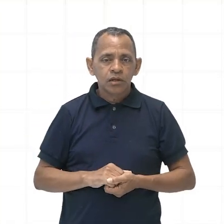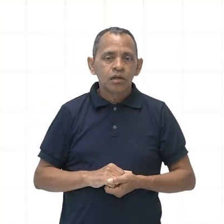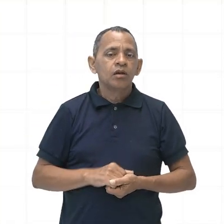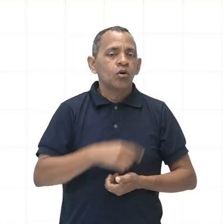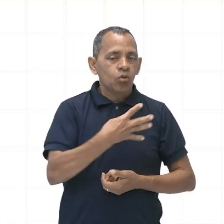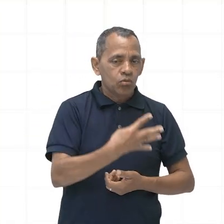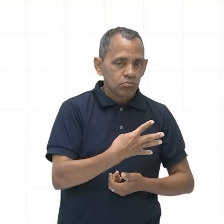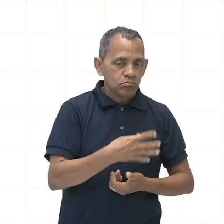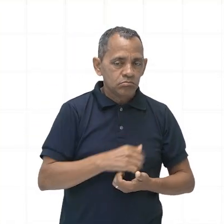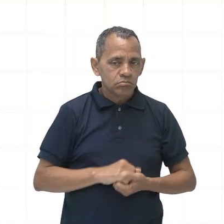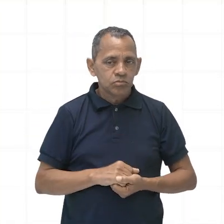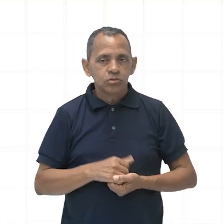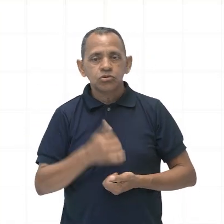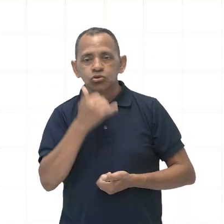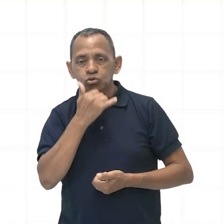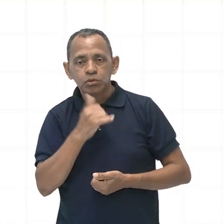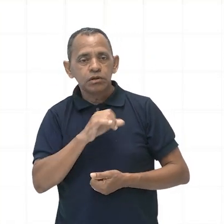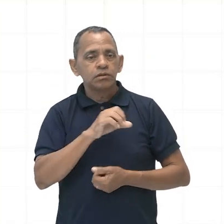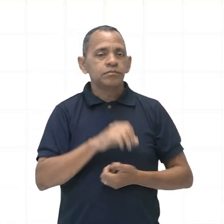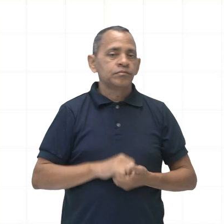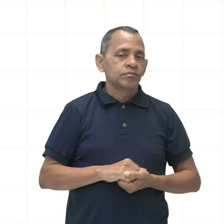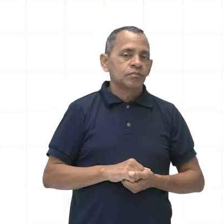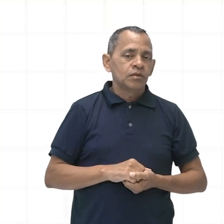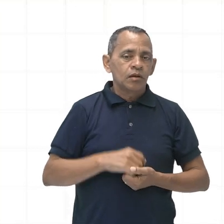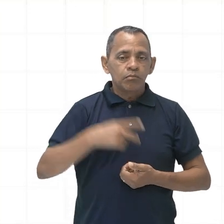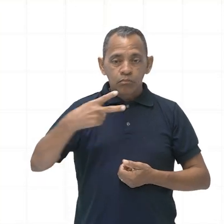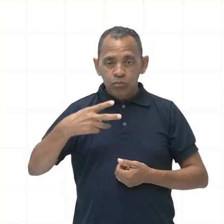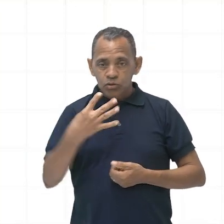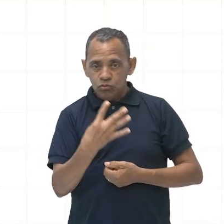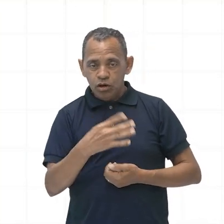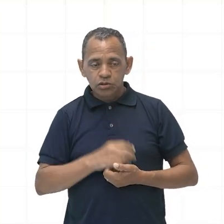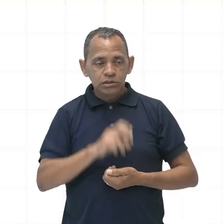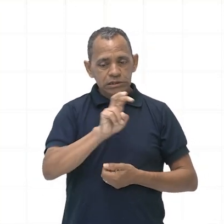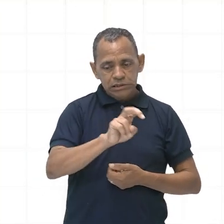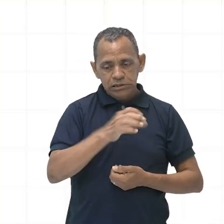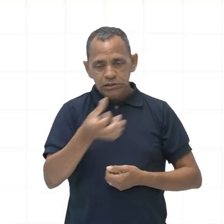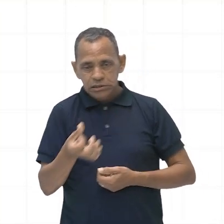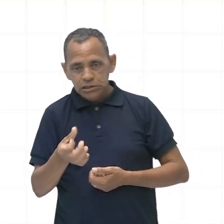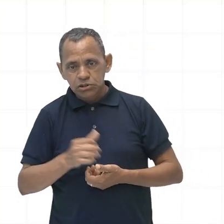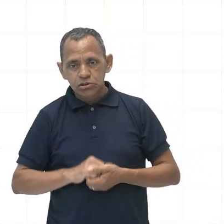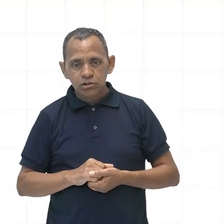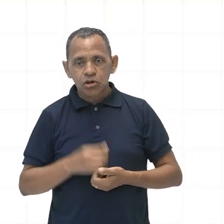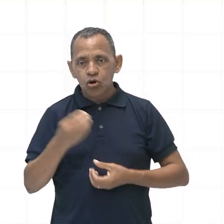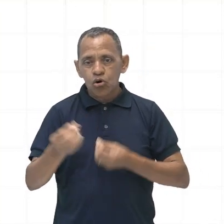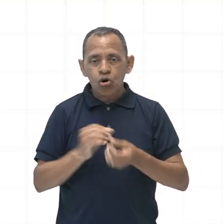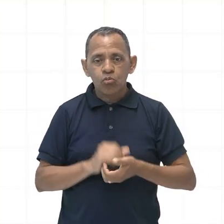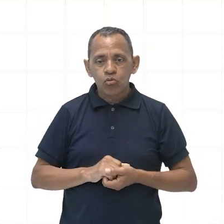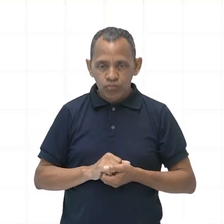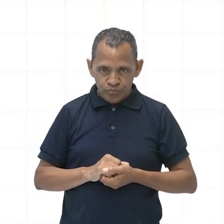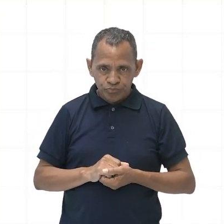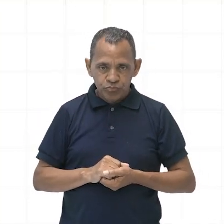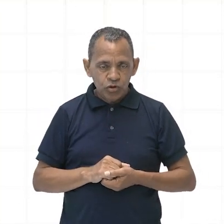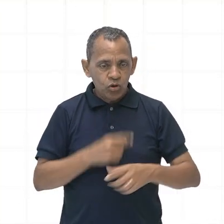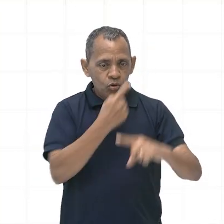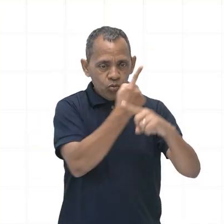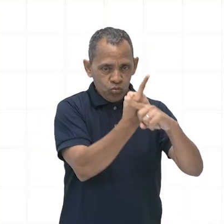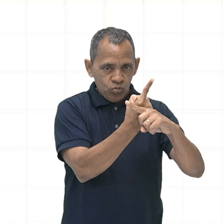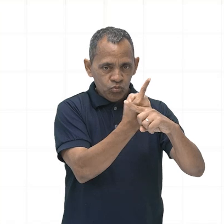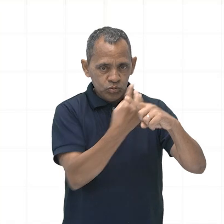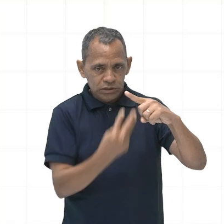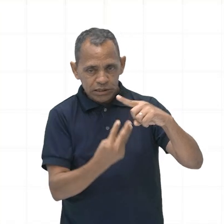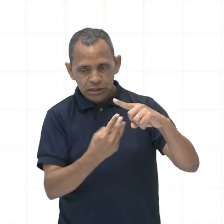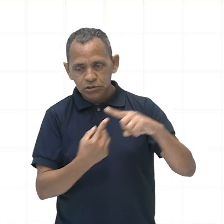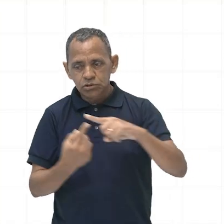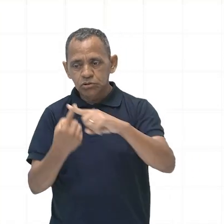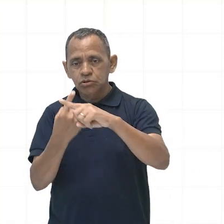porque é o número 5 e o número 6. Fazendo o produto, né? De 1/3 por meio